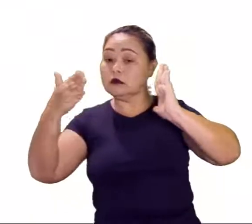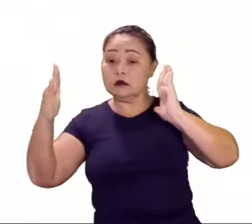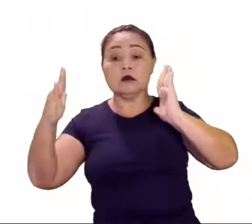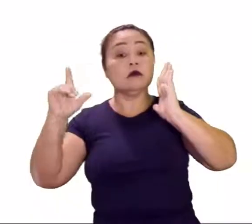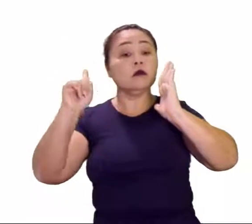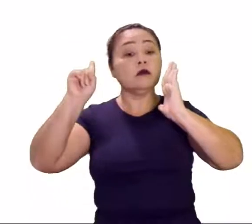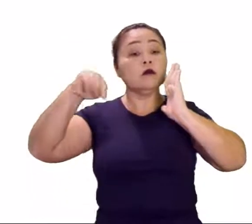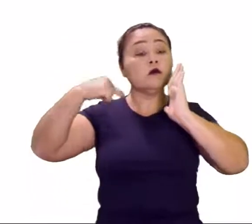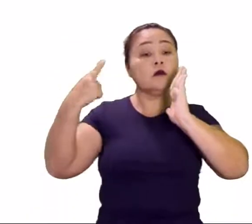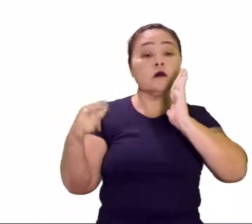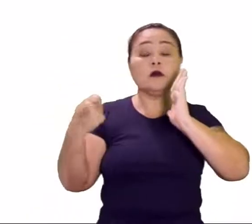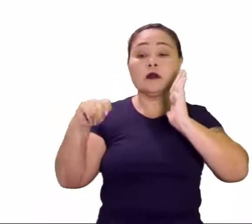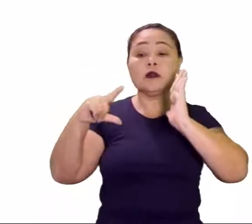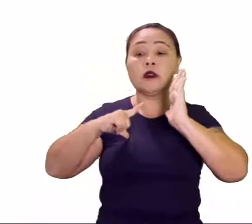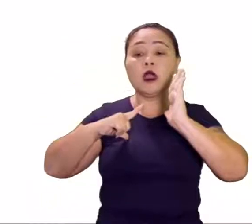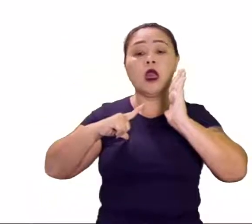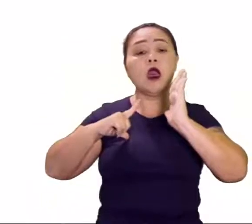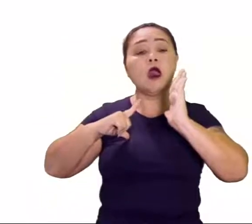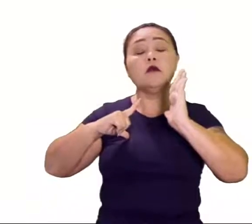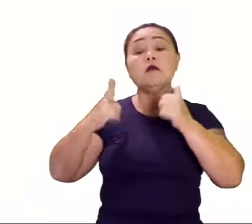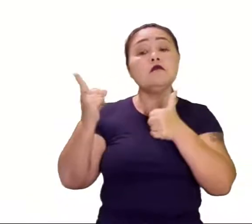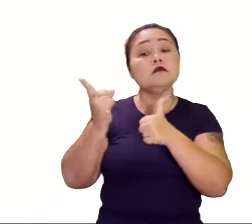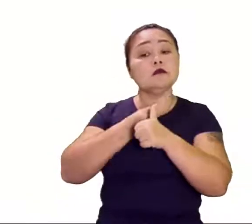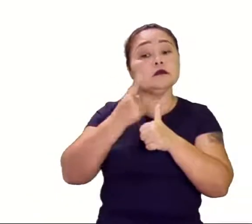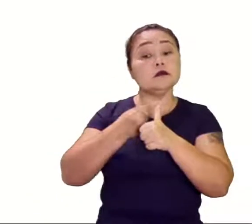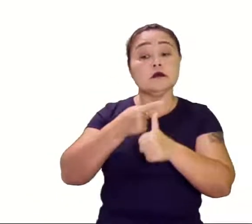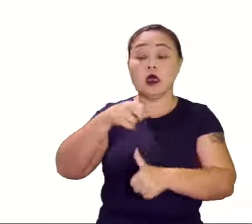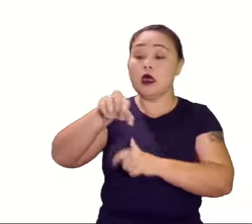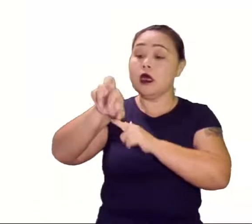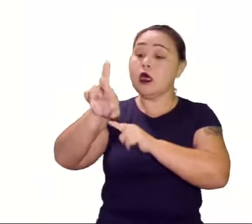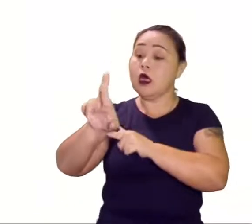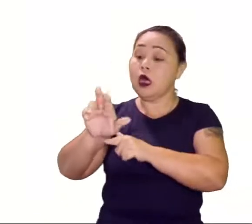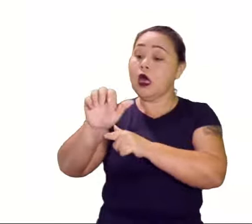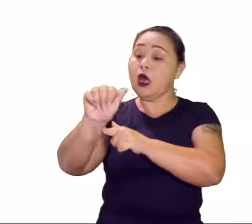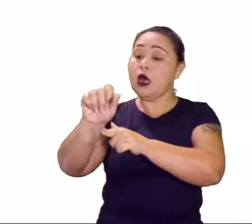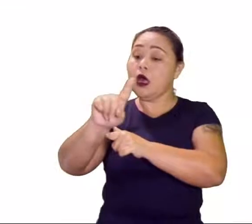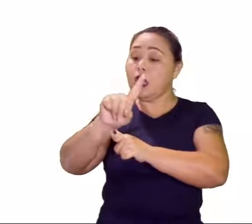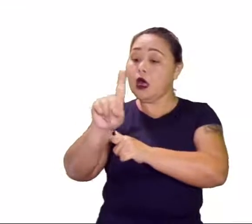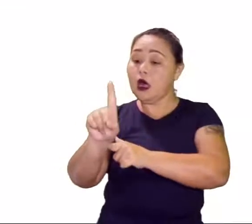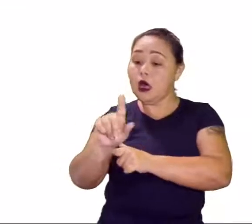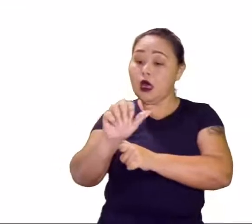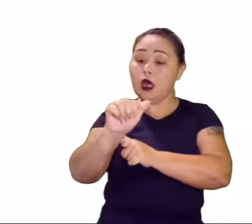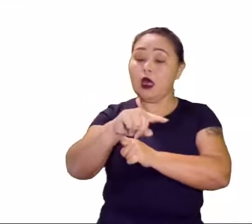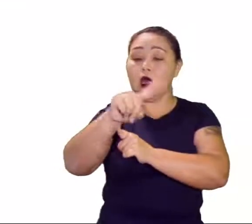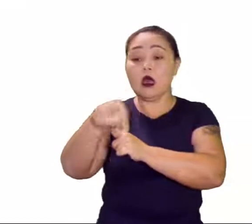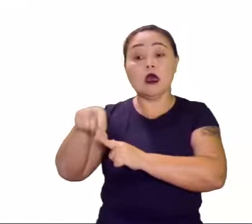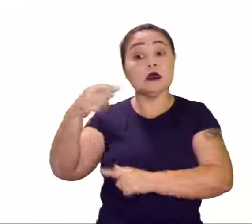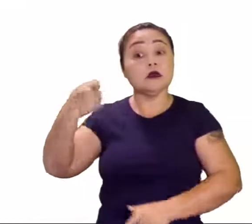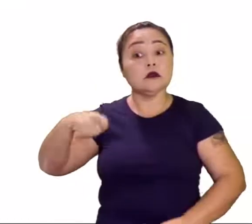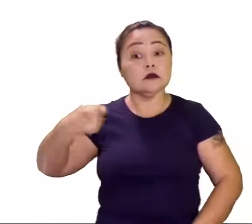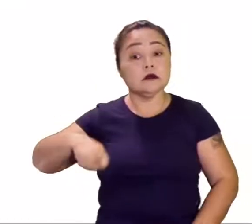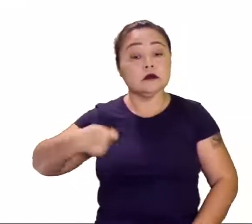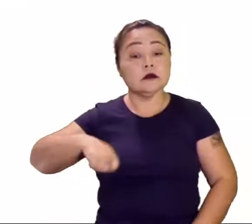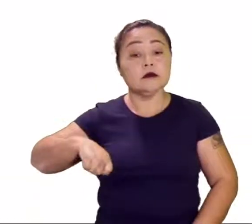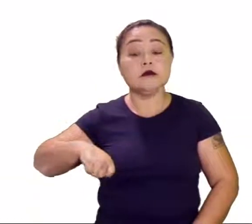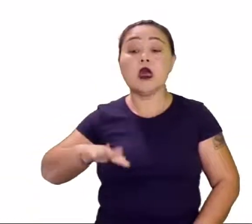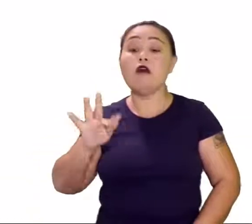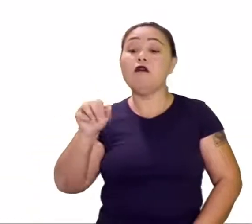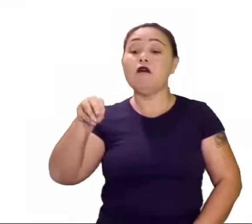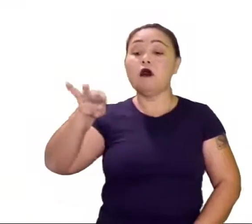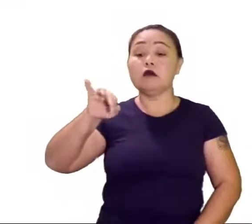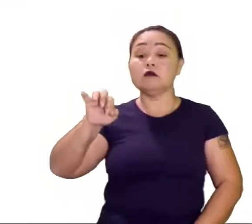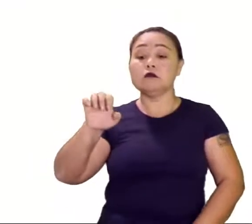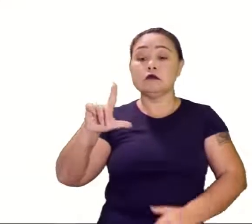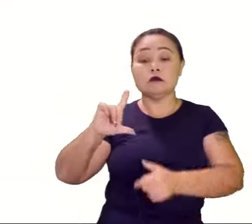hora. Então, a gente tem que estabelecer primeiro a razão dessa PA. Então, a gente vai usar a nossa fórmula do